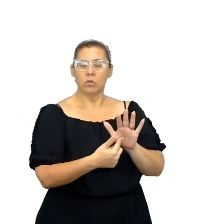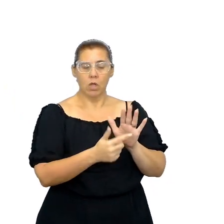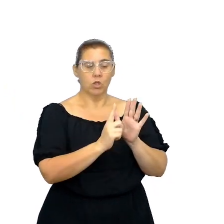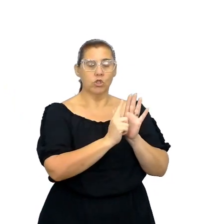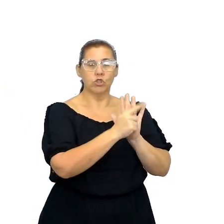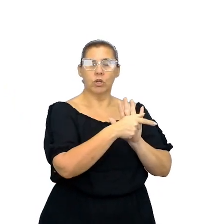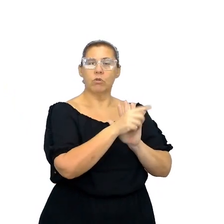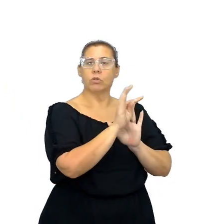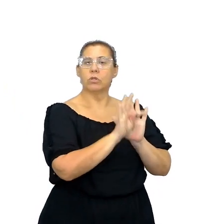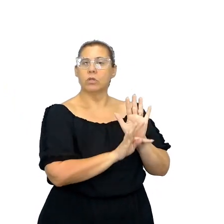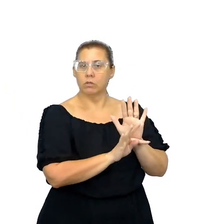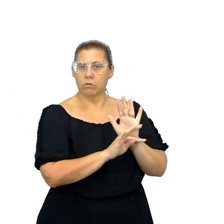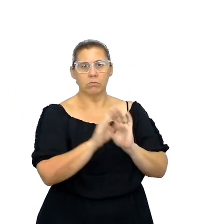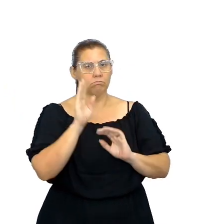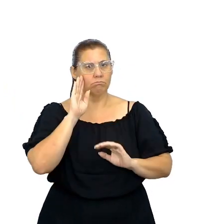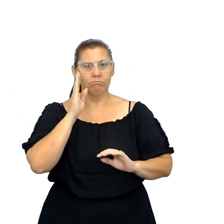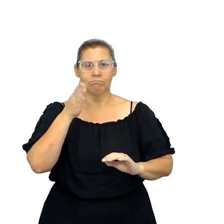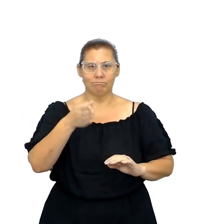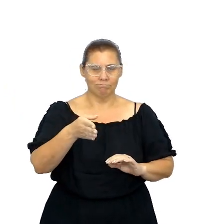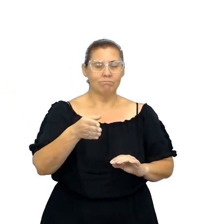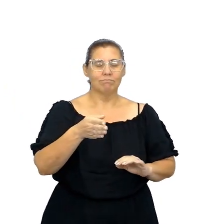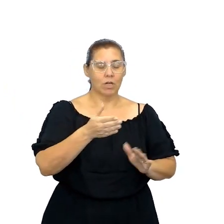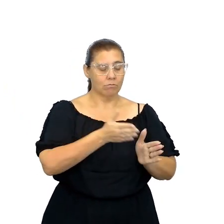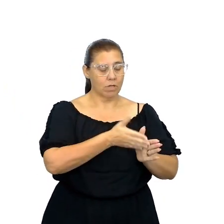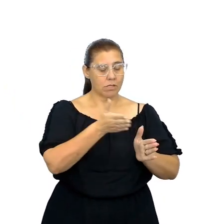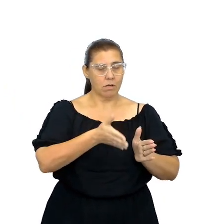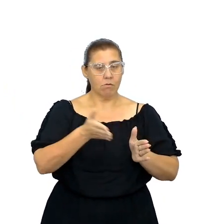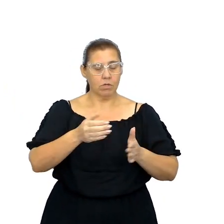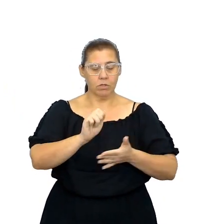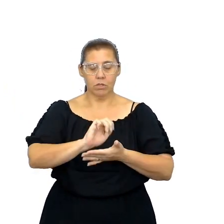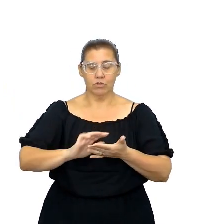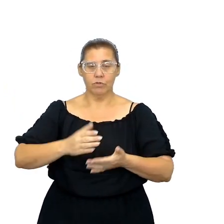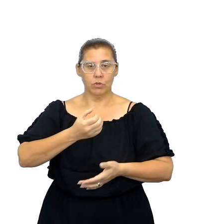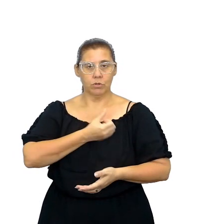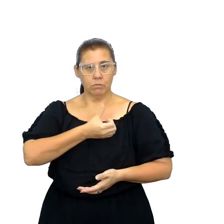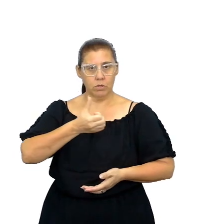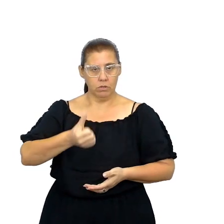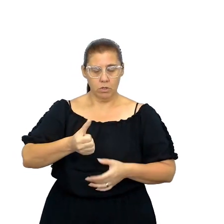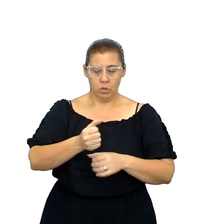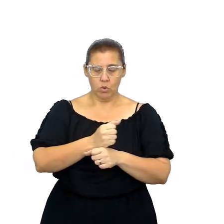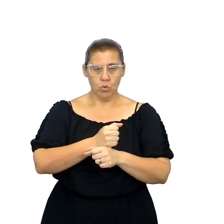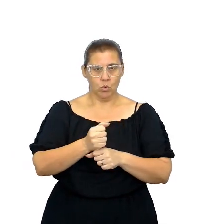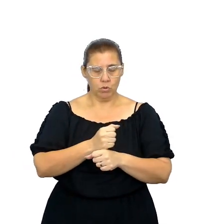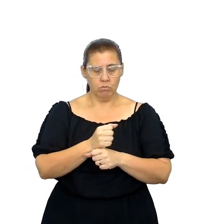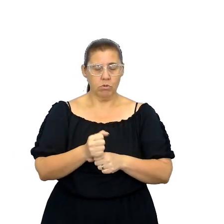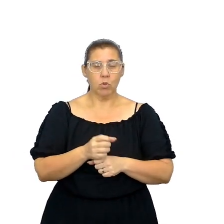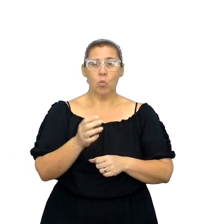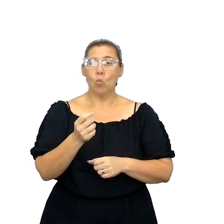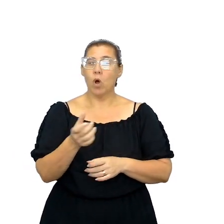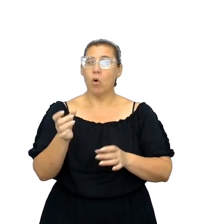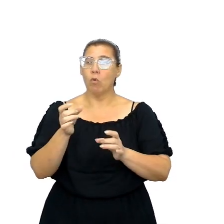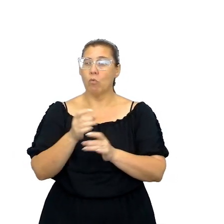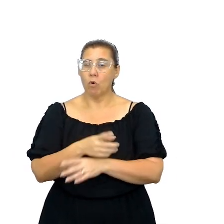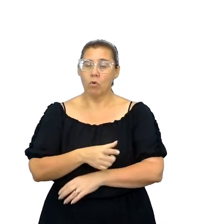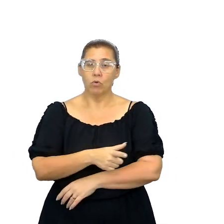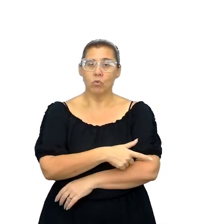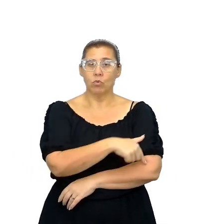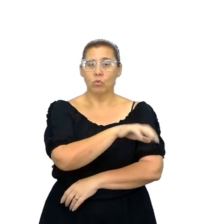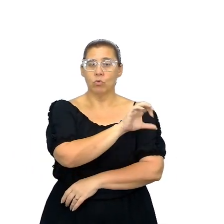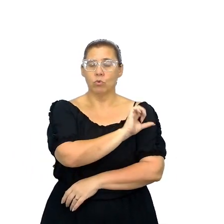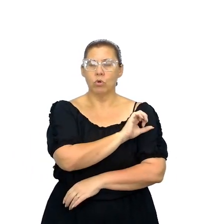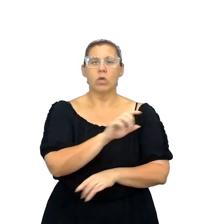gêneros textuais predominantes na sequência da atividade 6 dos anos finais do ensino fundamental e